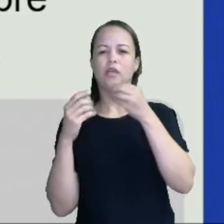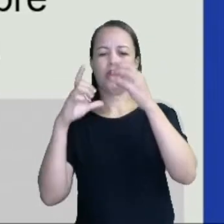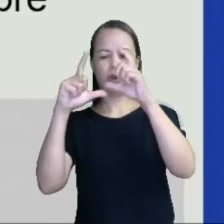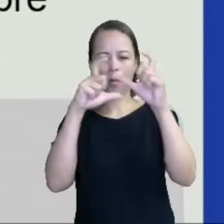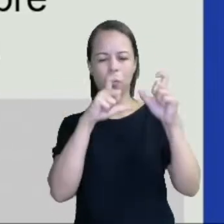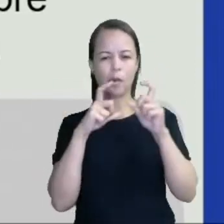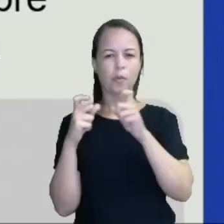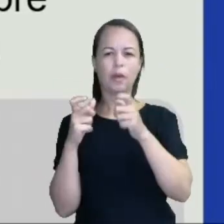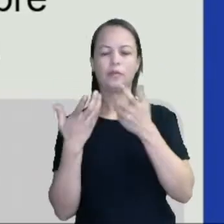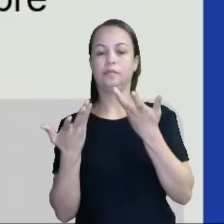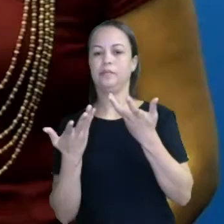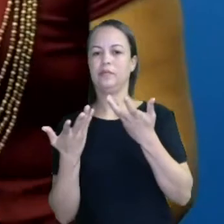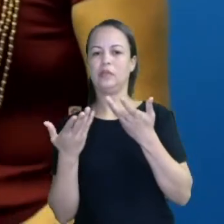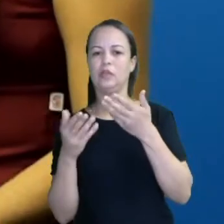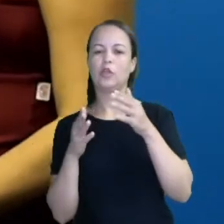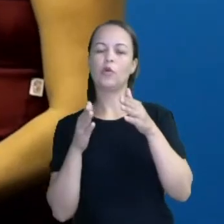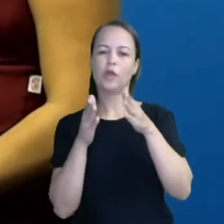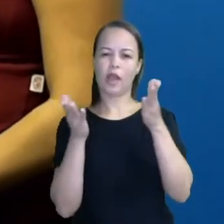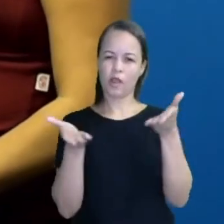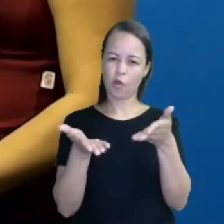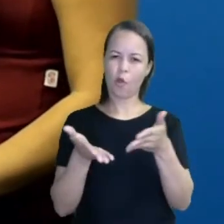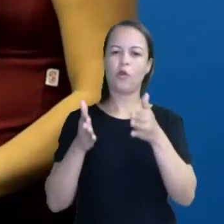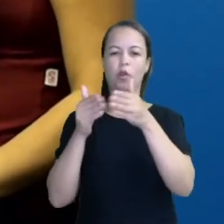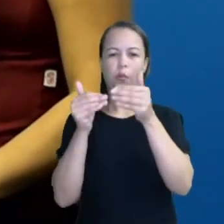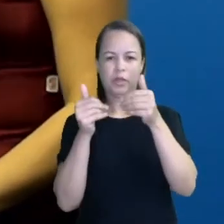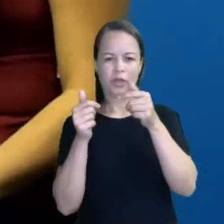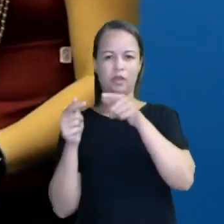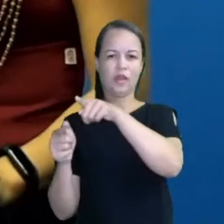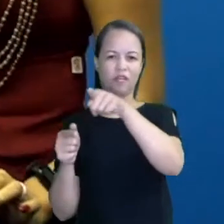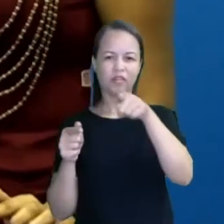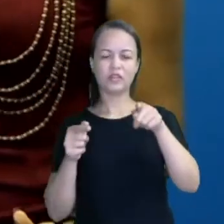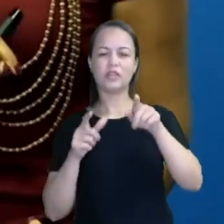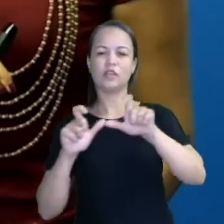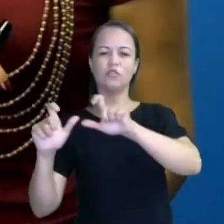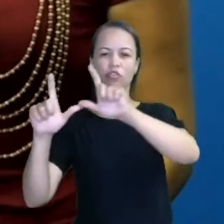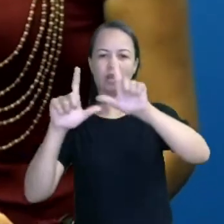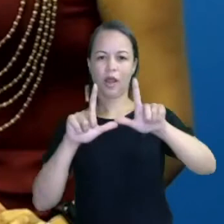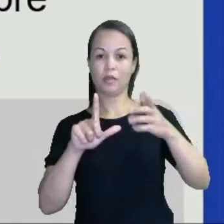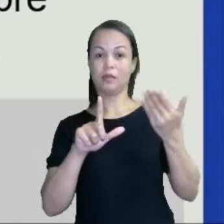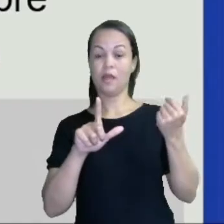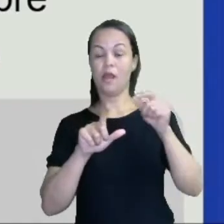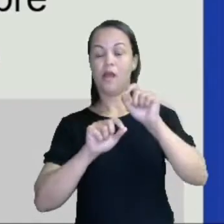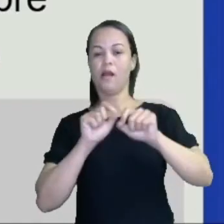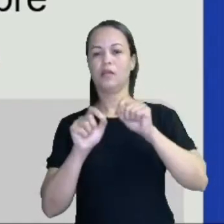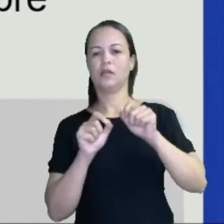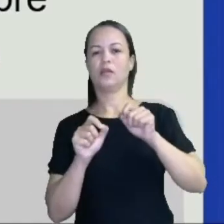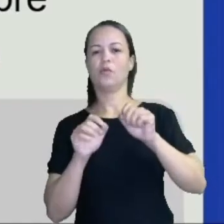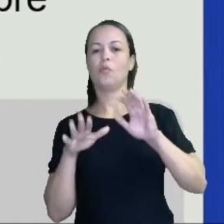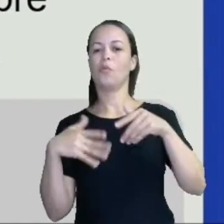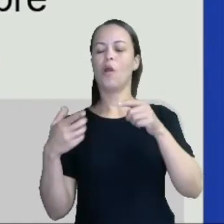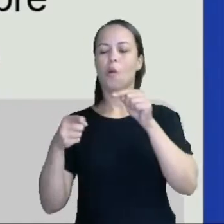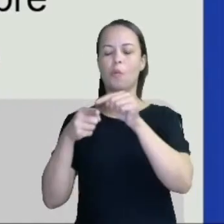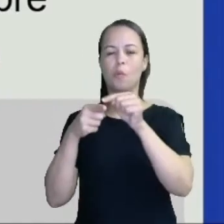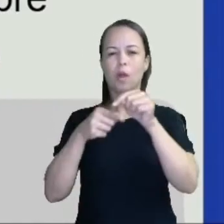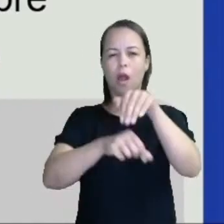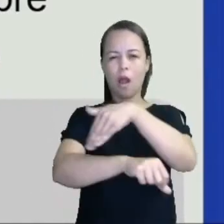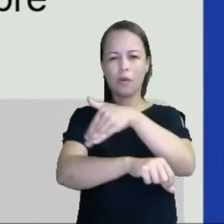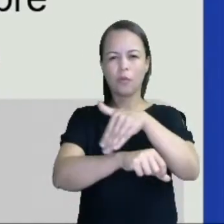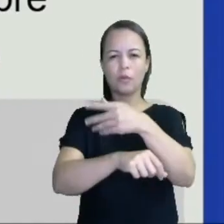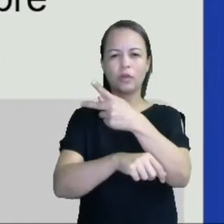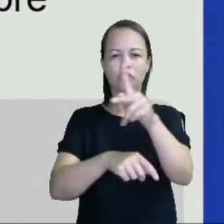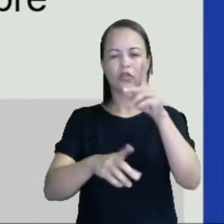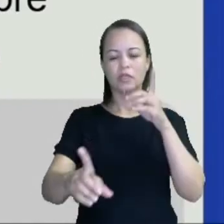melhorias. Então, foi o que eu acabei de pedir a vocês no slide anterior. No seu bairro, quais são os problemas que você